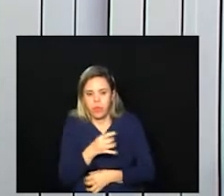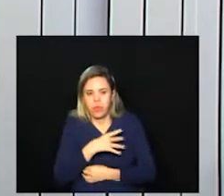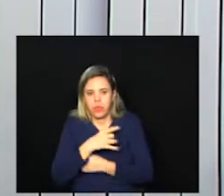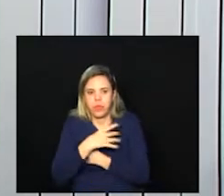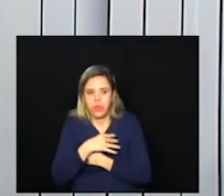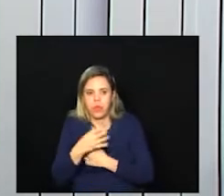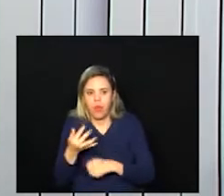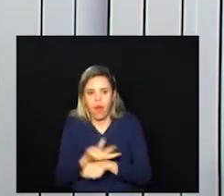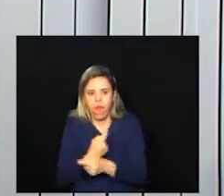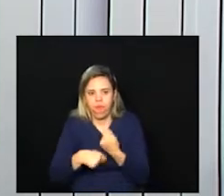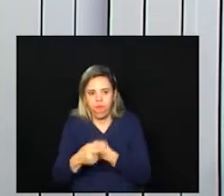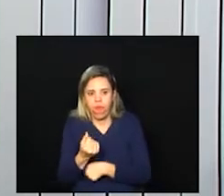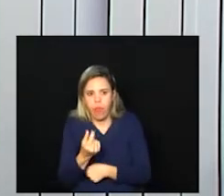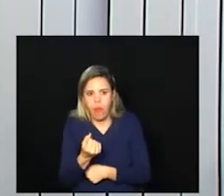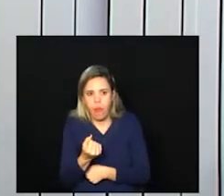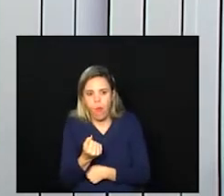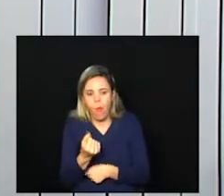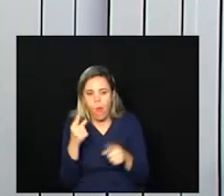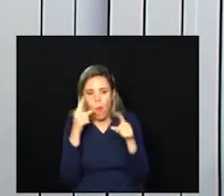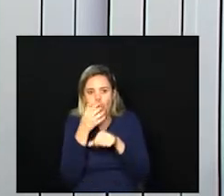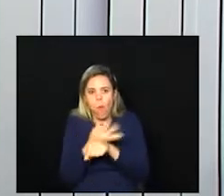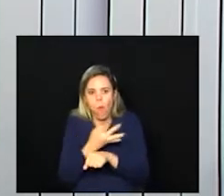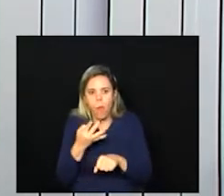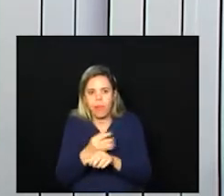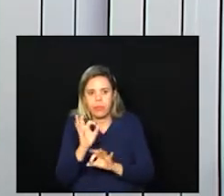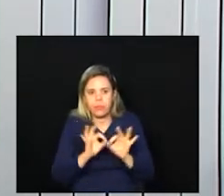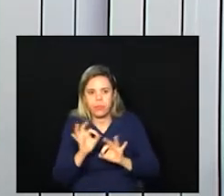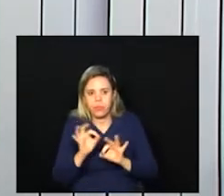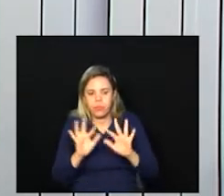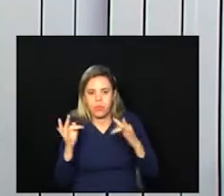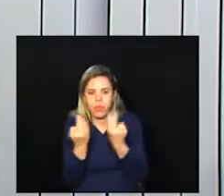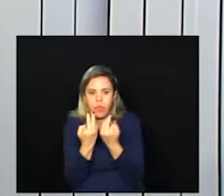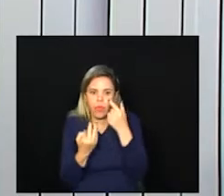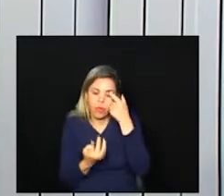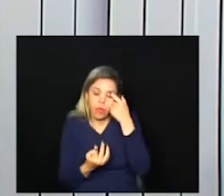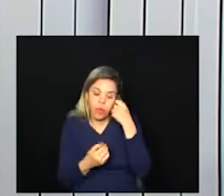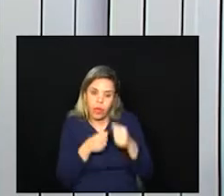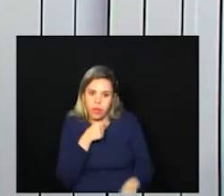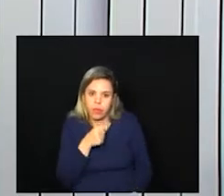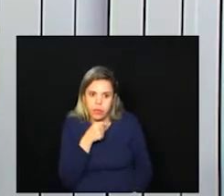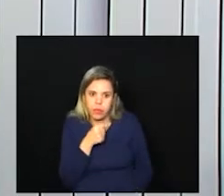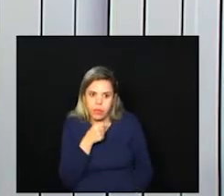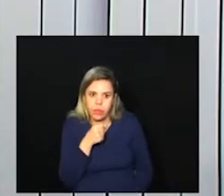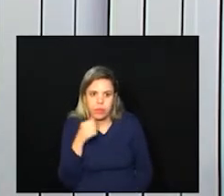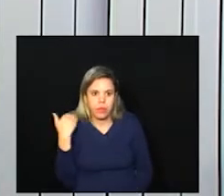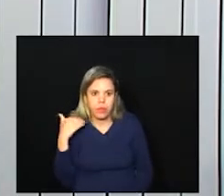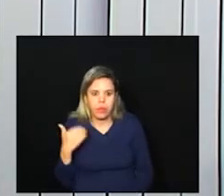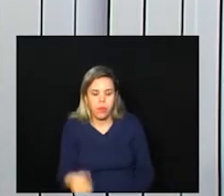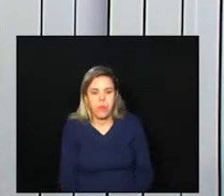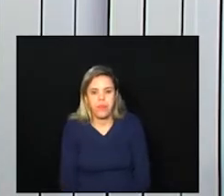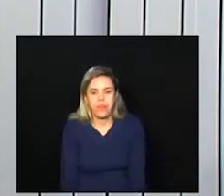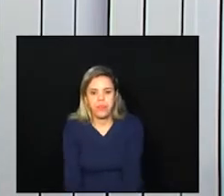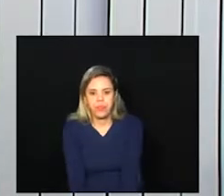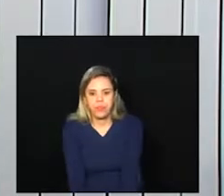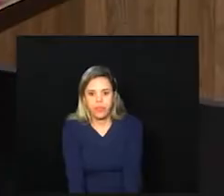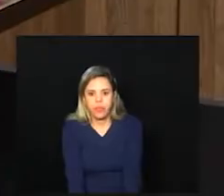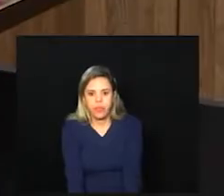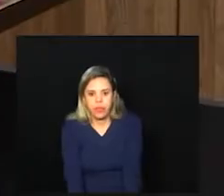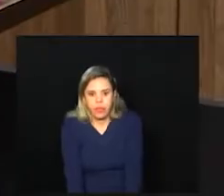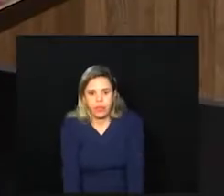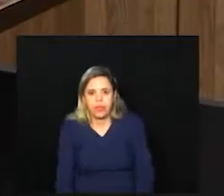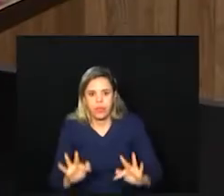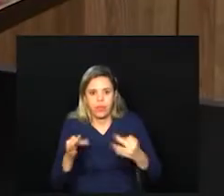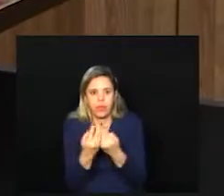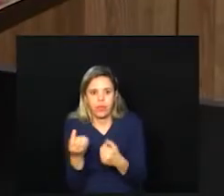crise econômica e dificuldade no planejamento familiar. A reportagem é da Mariana Meira. Tem